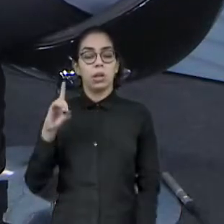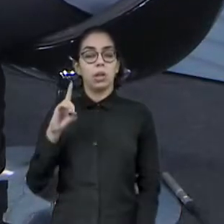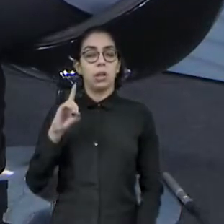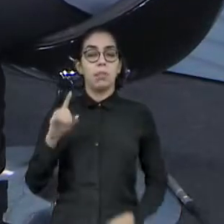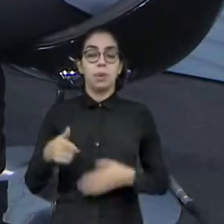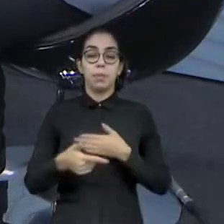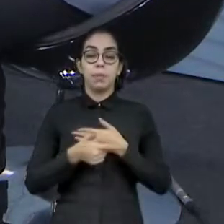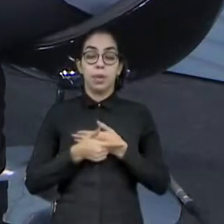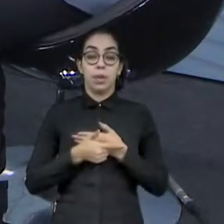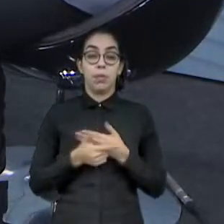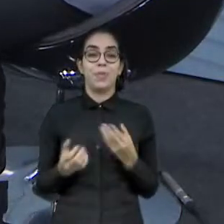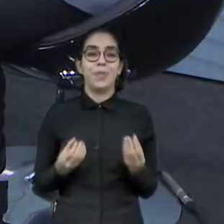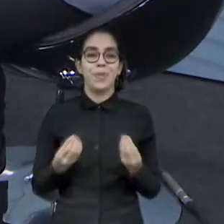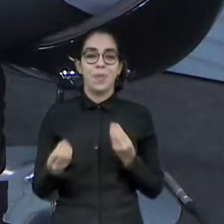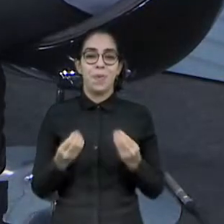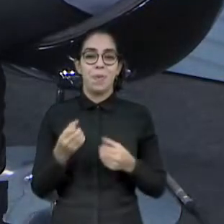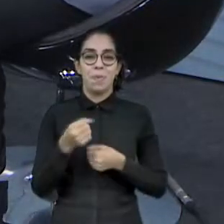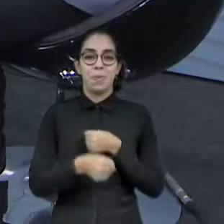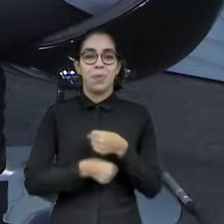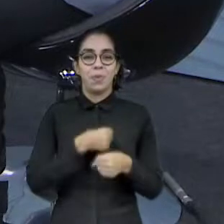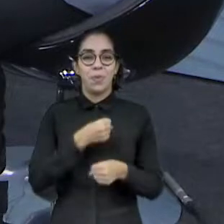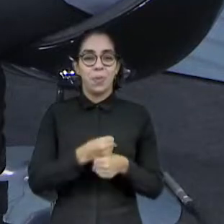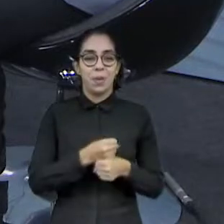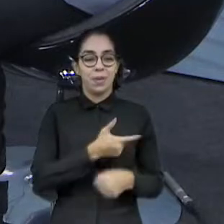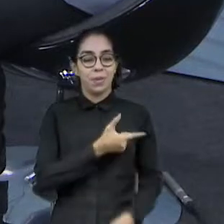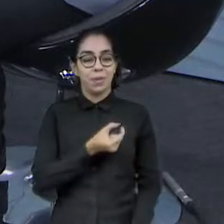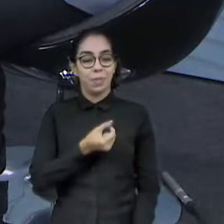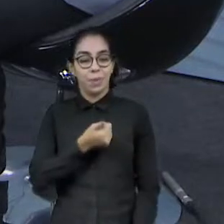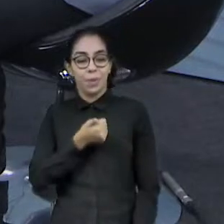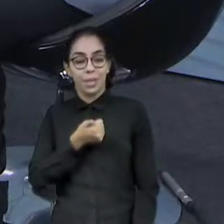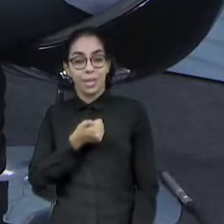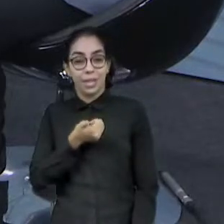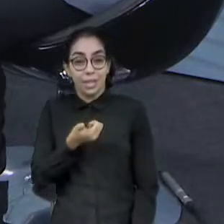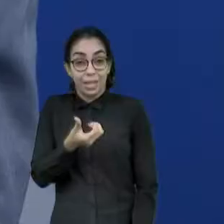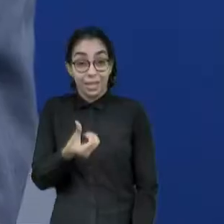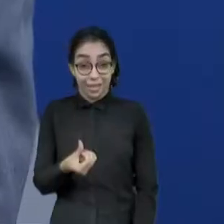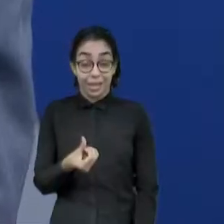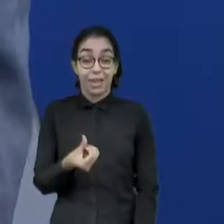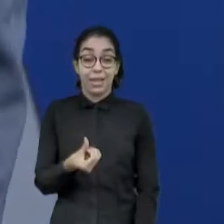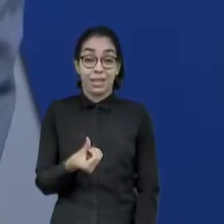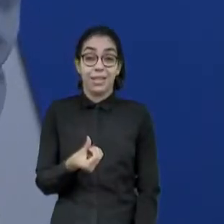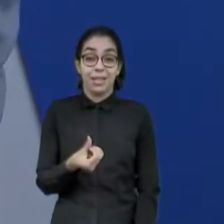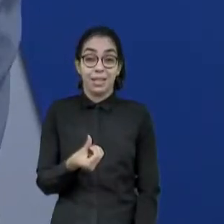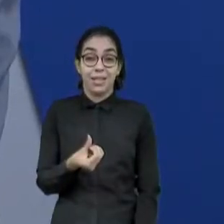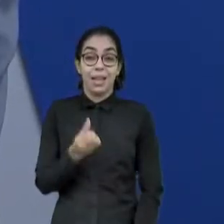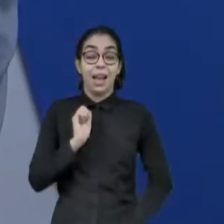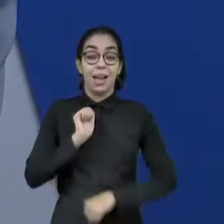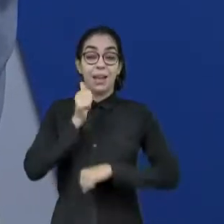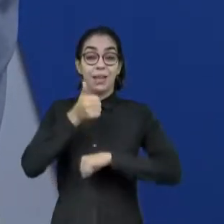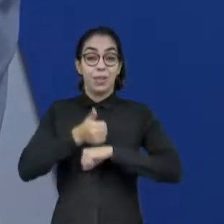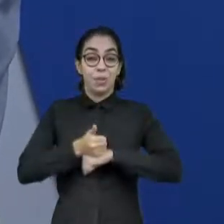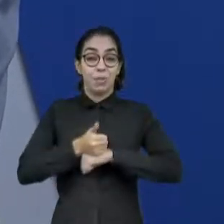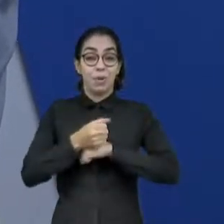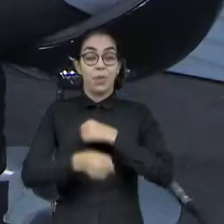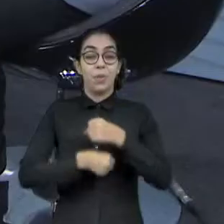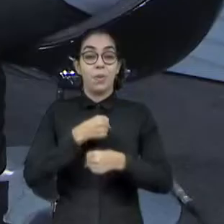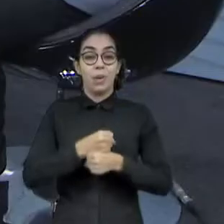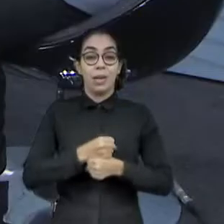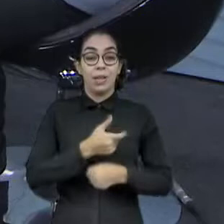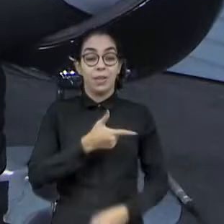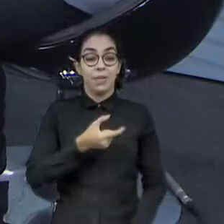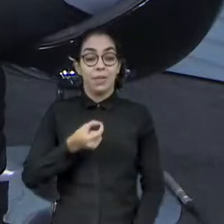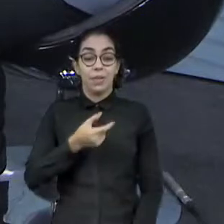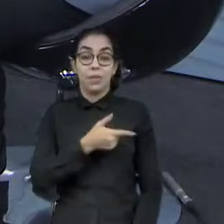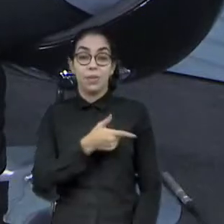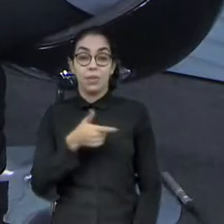Porque você entrou lá em 2016. 2016. E em maio de 2021, no meio da pandemia, você assumiu. Pois é, né? É